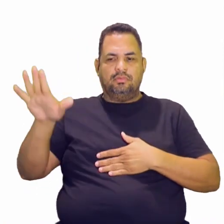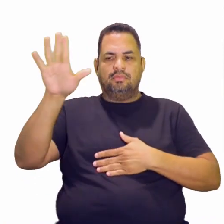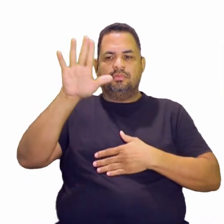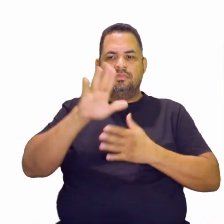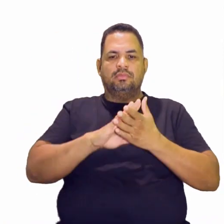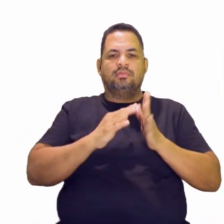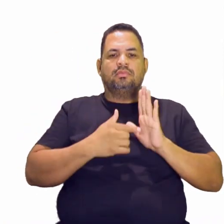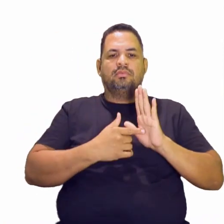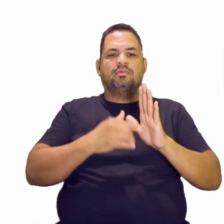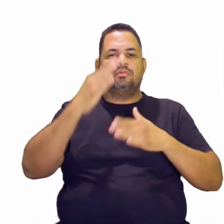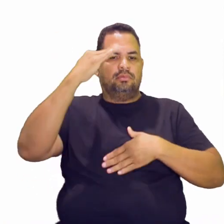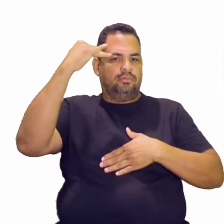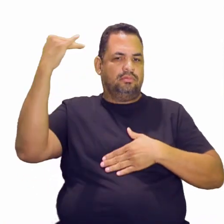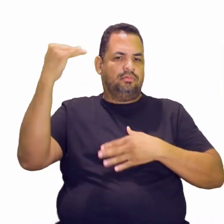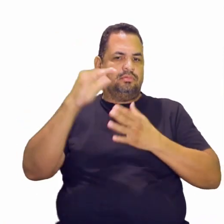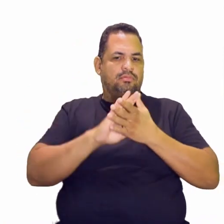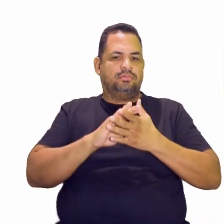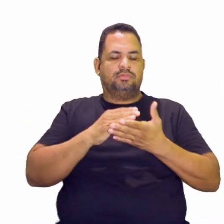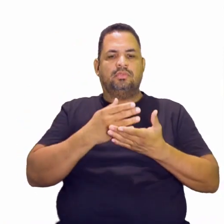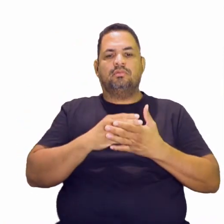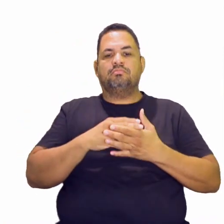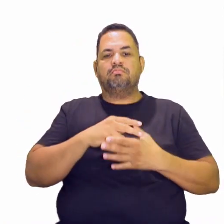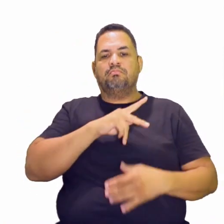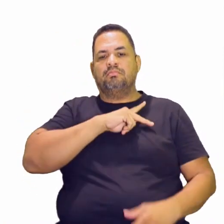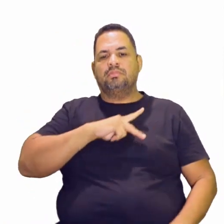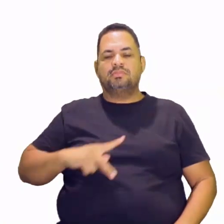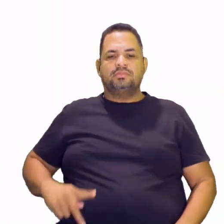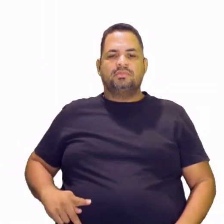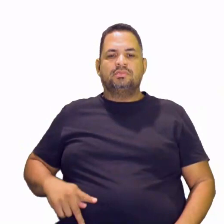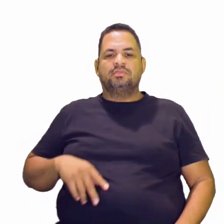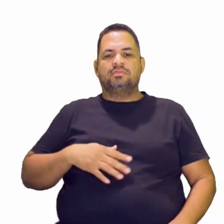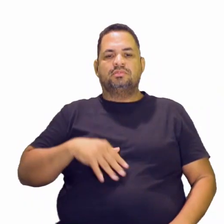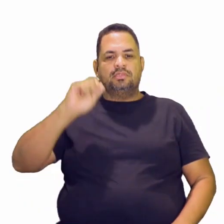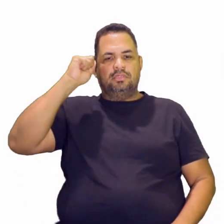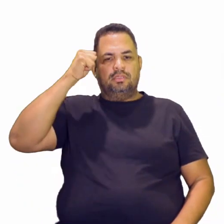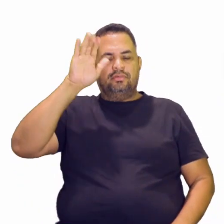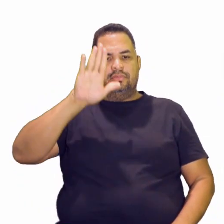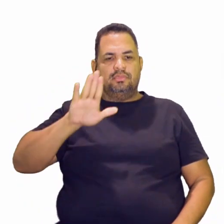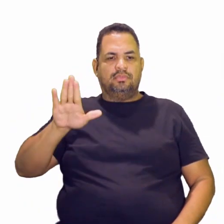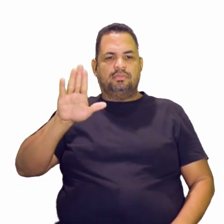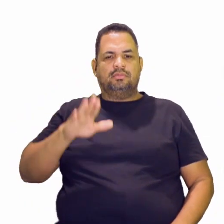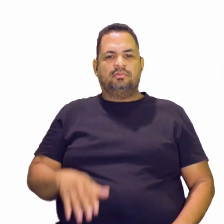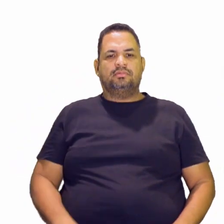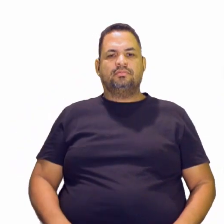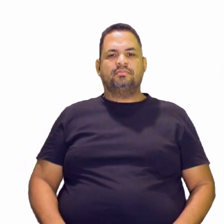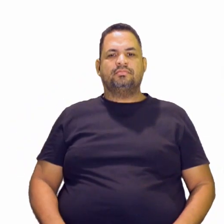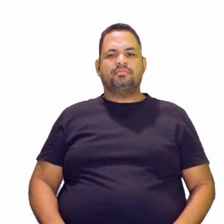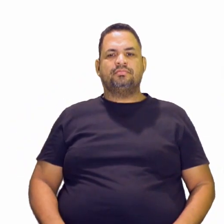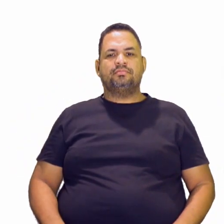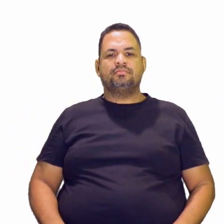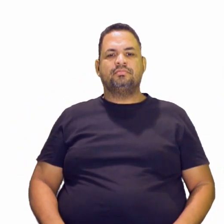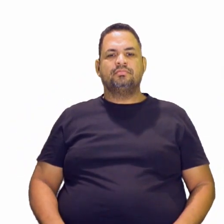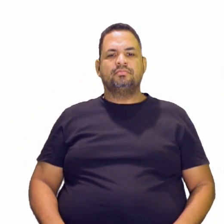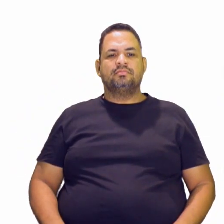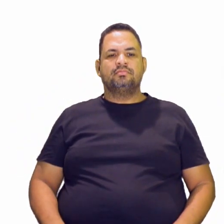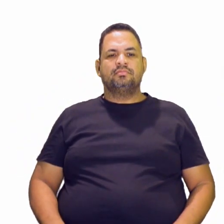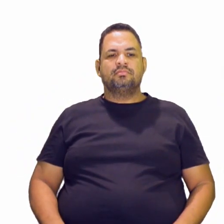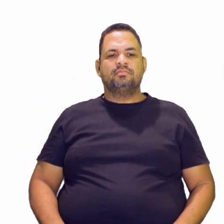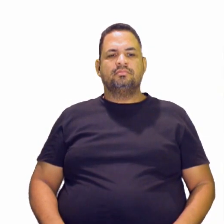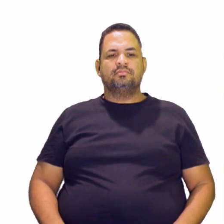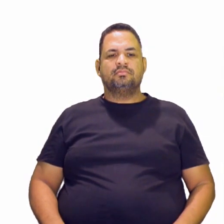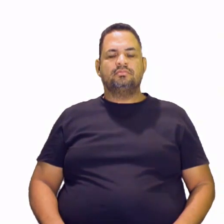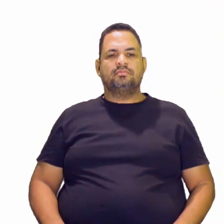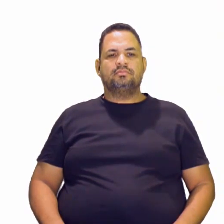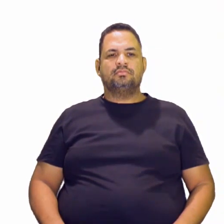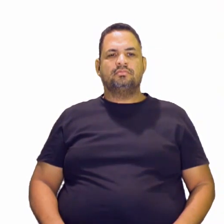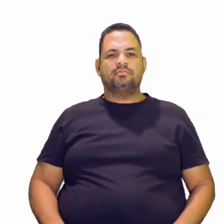ex-presidente da África, né, Nelson Mandela. Deixa eu ver se é esse o nome mesmo. Nelson Mandela, isso mesmo.